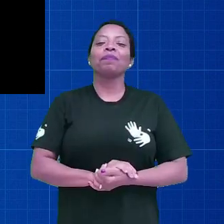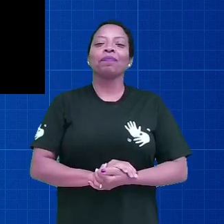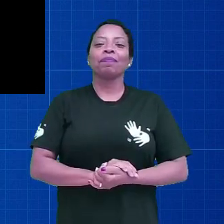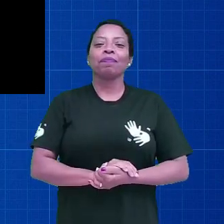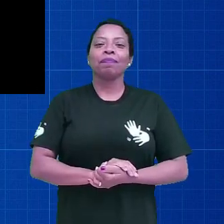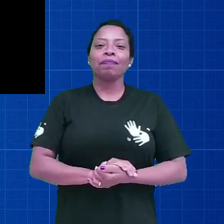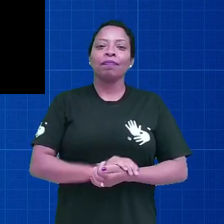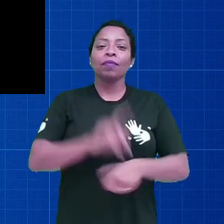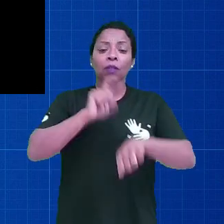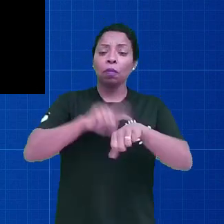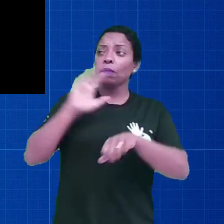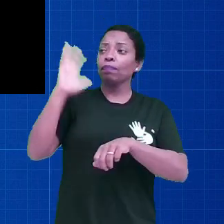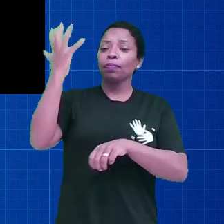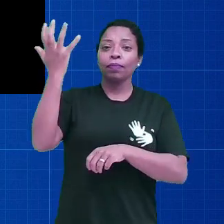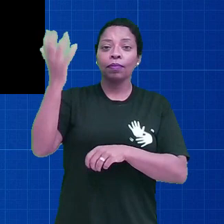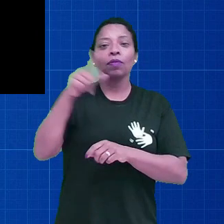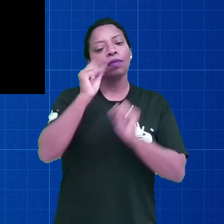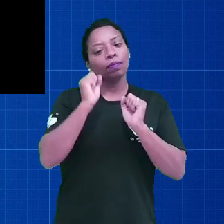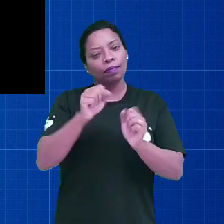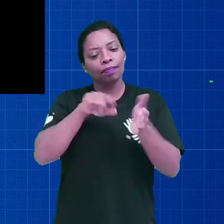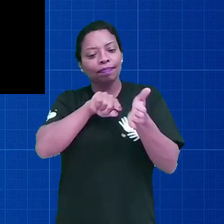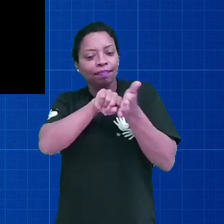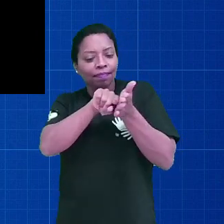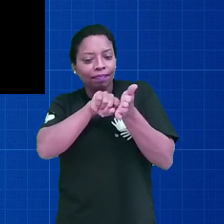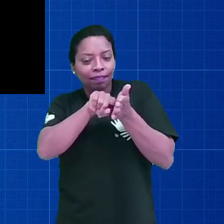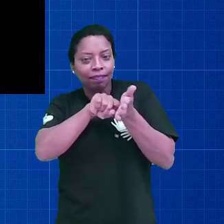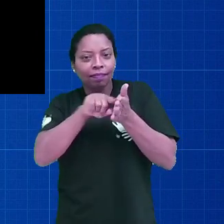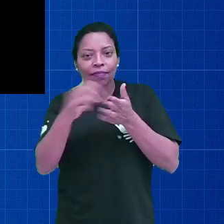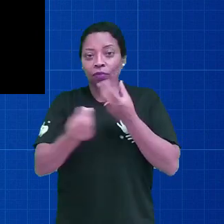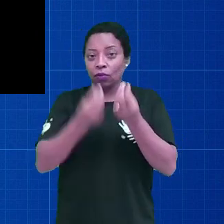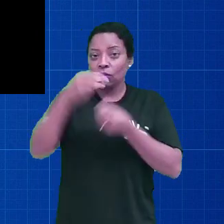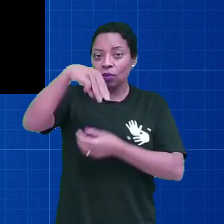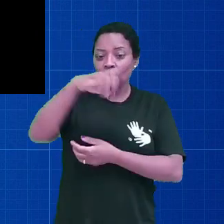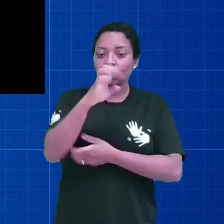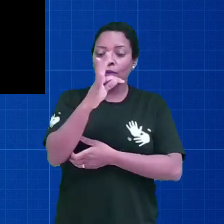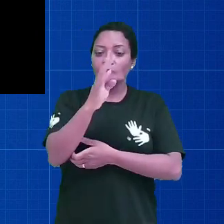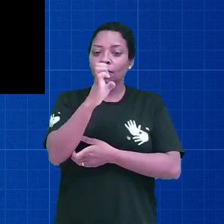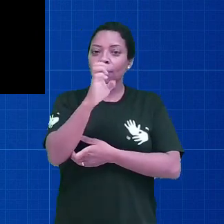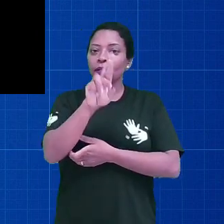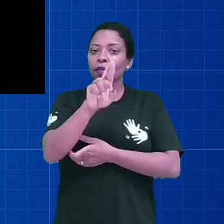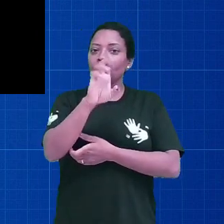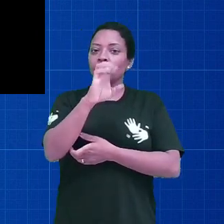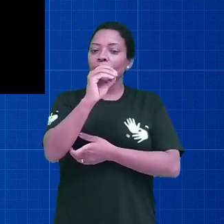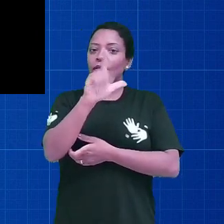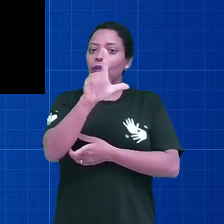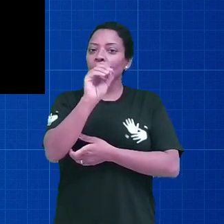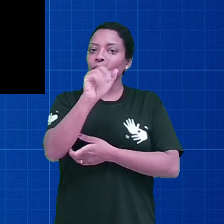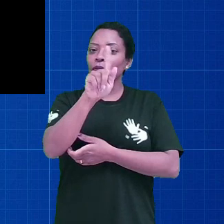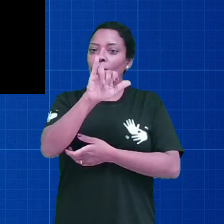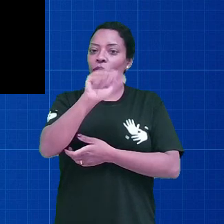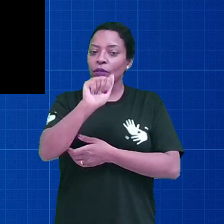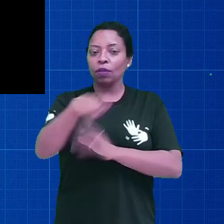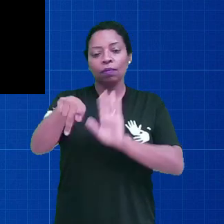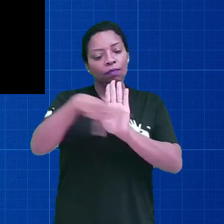a meteorologia, né, e para quem quiser pesquisar um pouquinho mais a respeito disso, indico o livro Meteorologia, do José